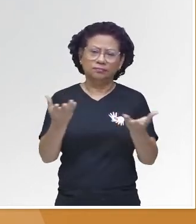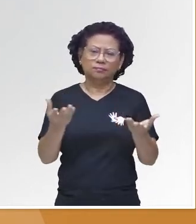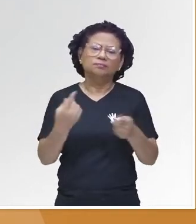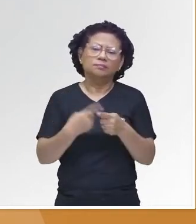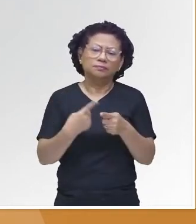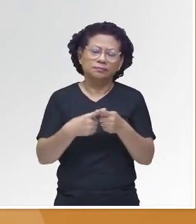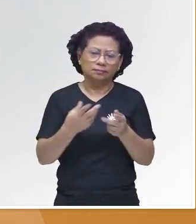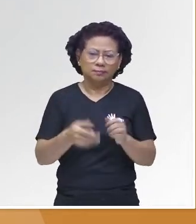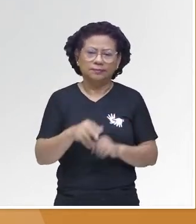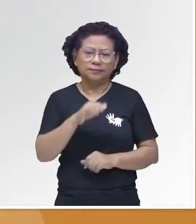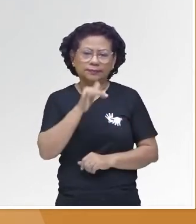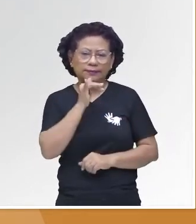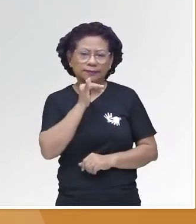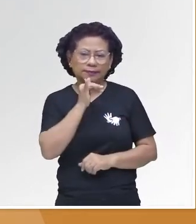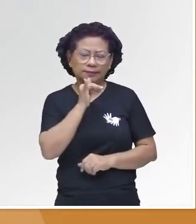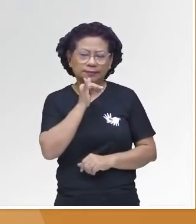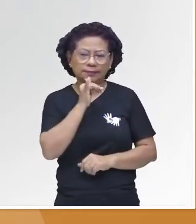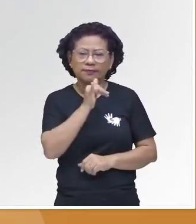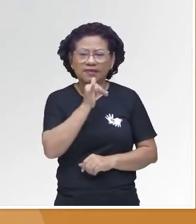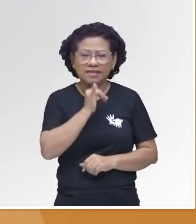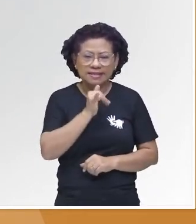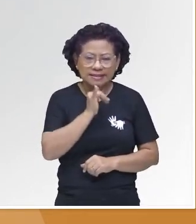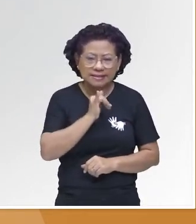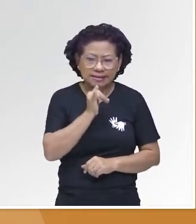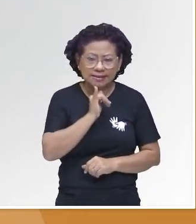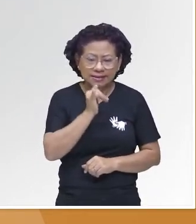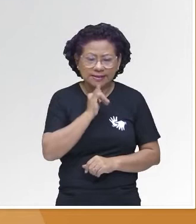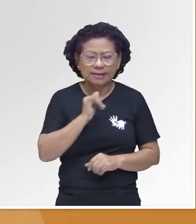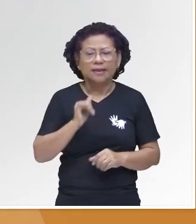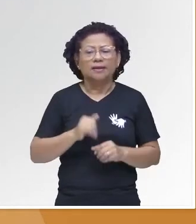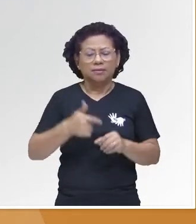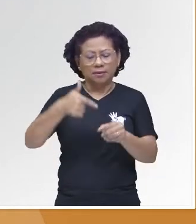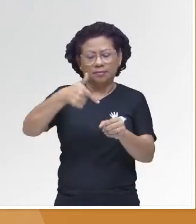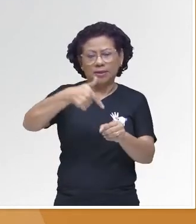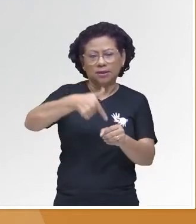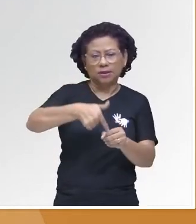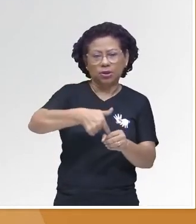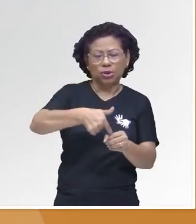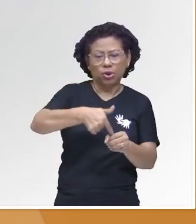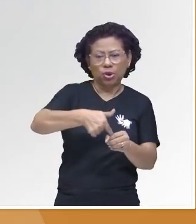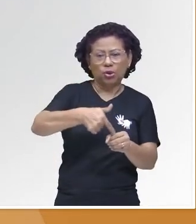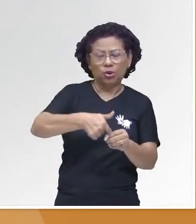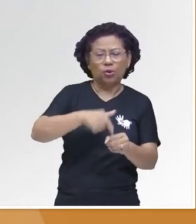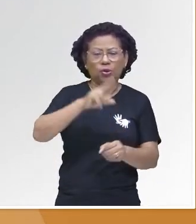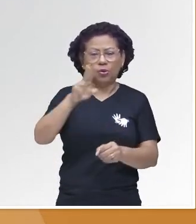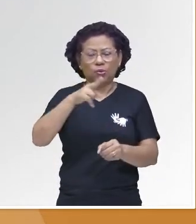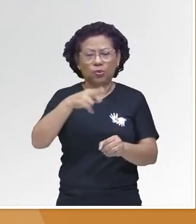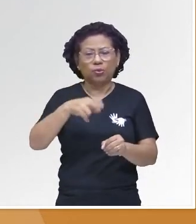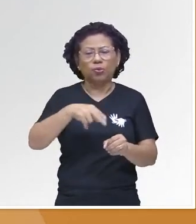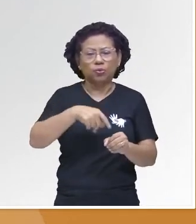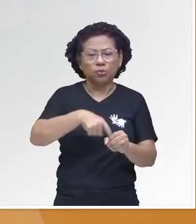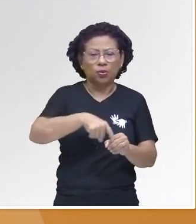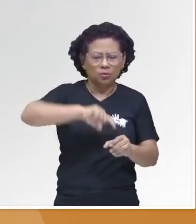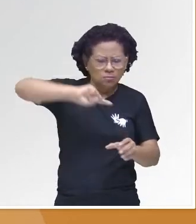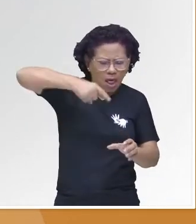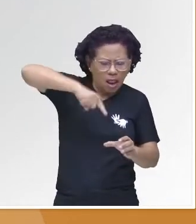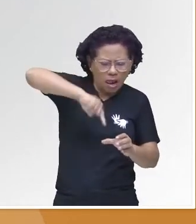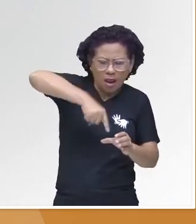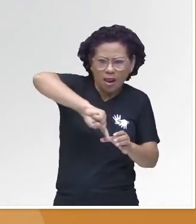O petróleo é utilizado aí, né, na fabricação de combustíveis, por exemplo, diesel, a gasolina.